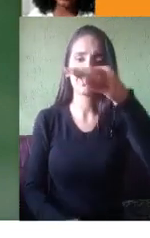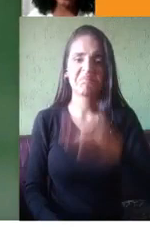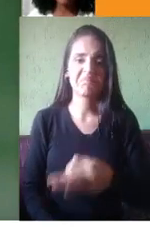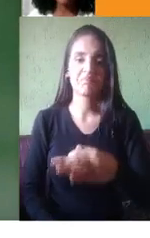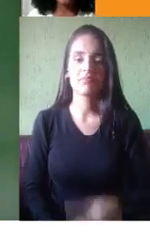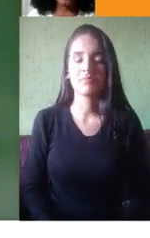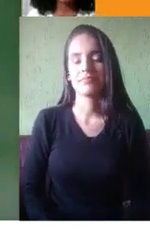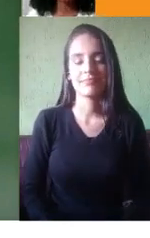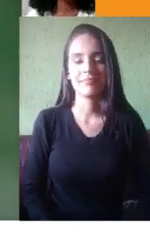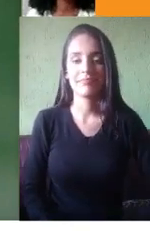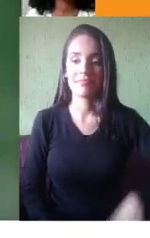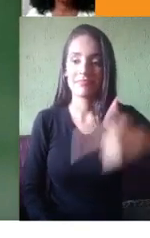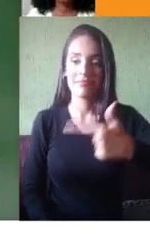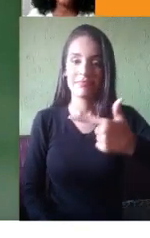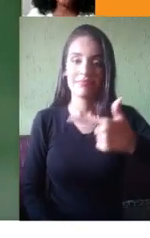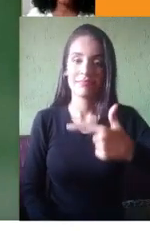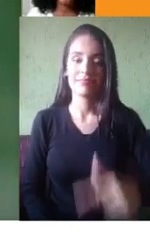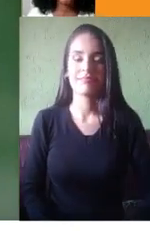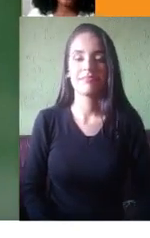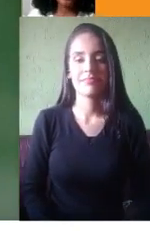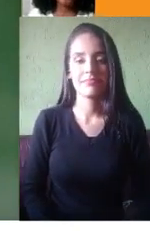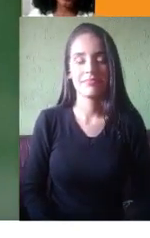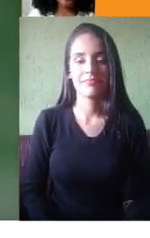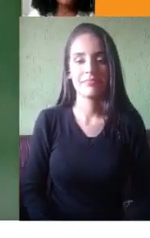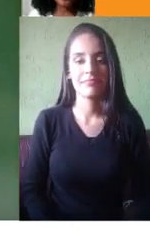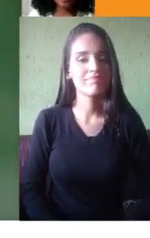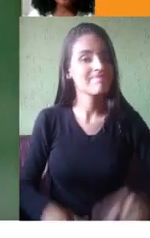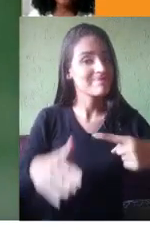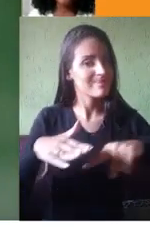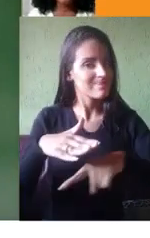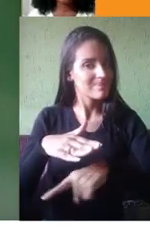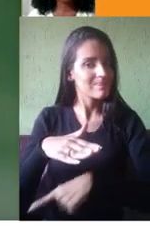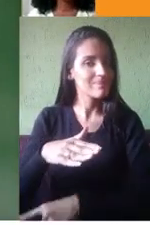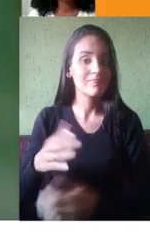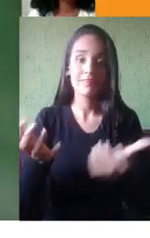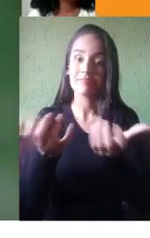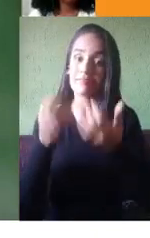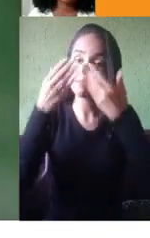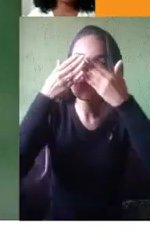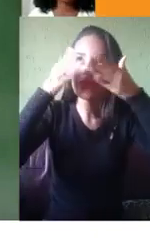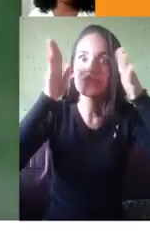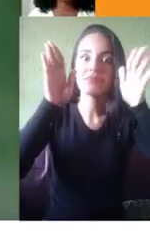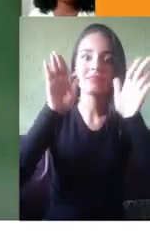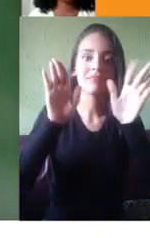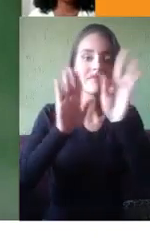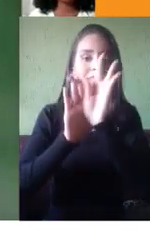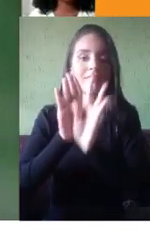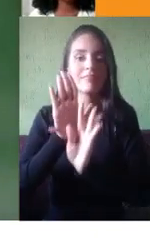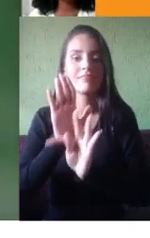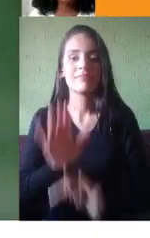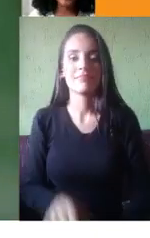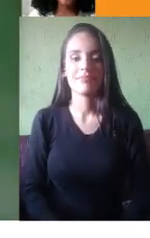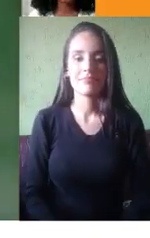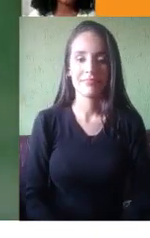longo do texto. A segunda função, a que chamamos de avançada, ela é um pouquinho mais complexa. O objetivo